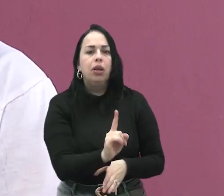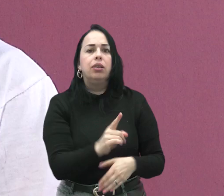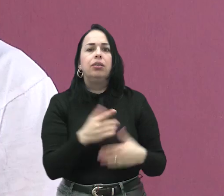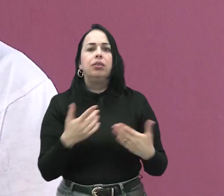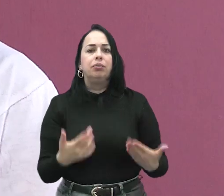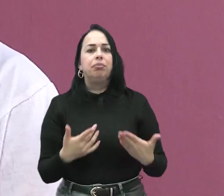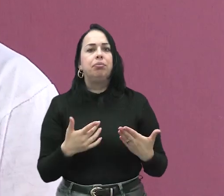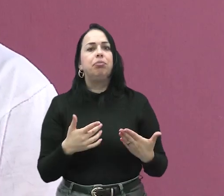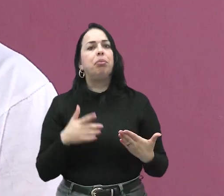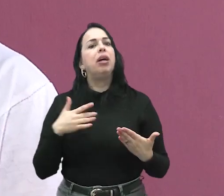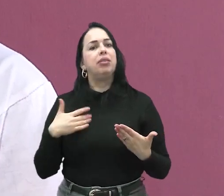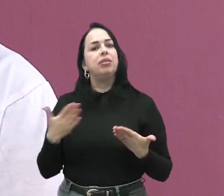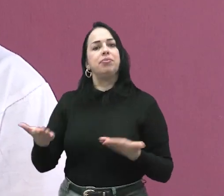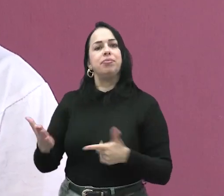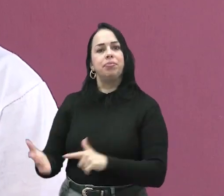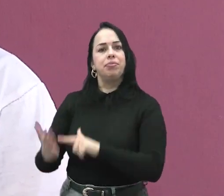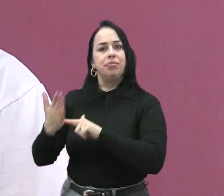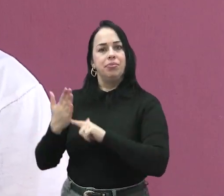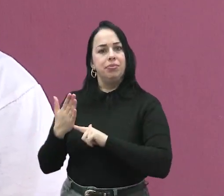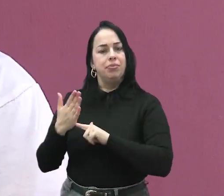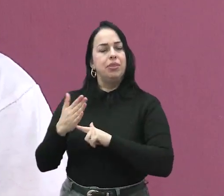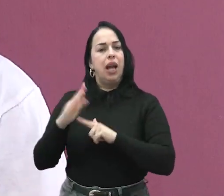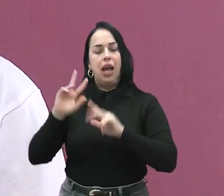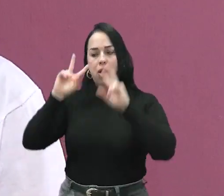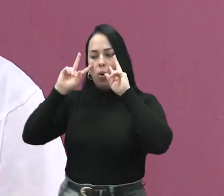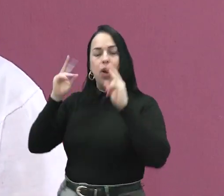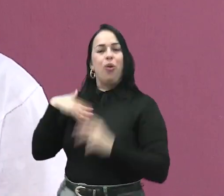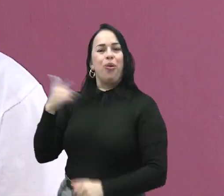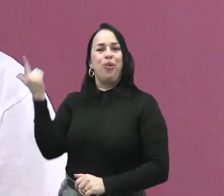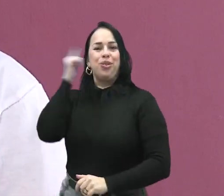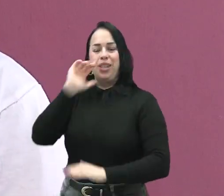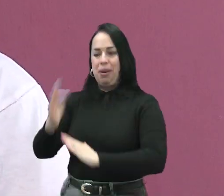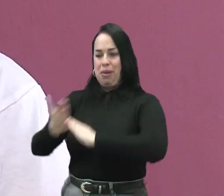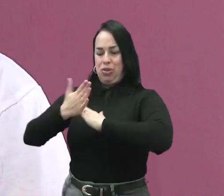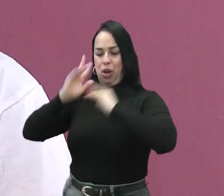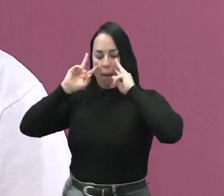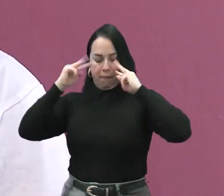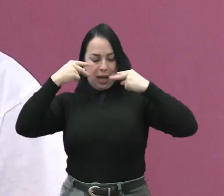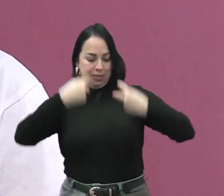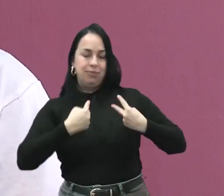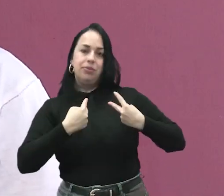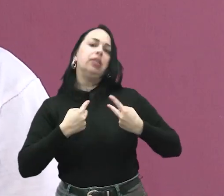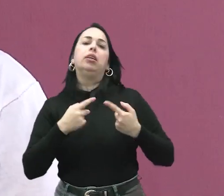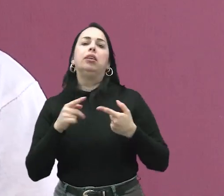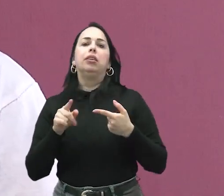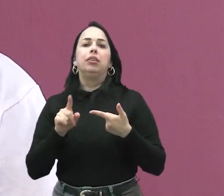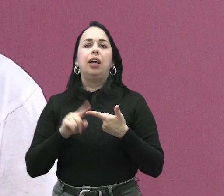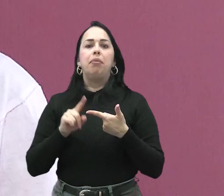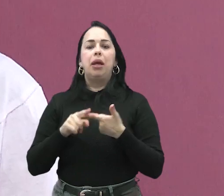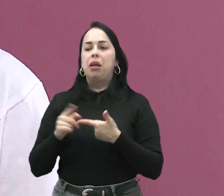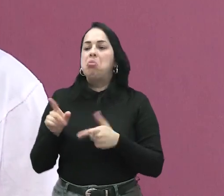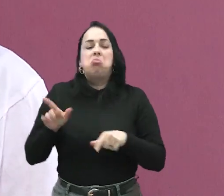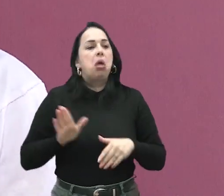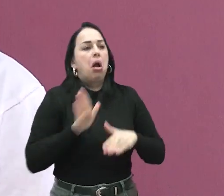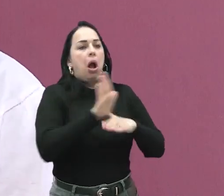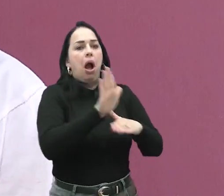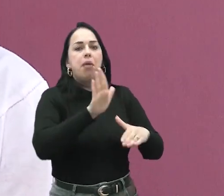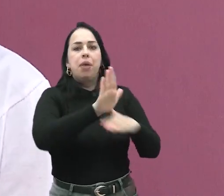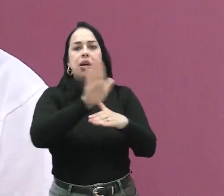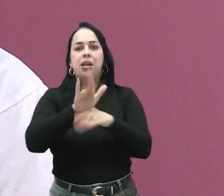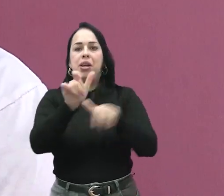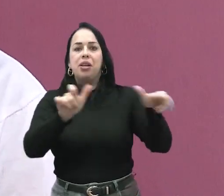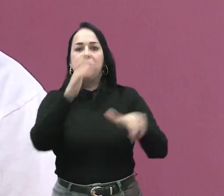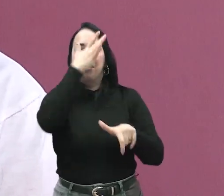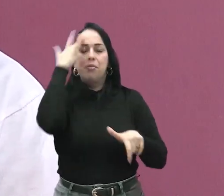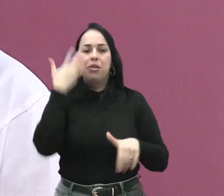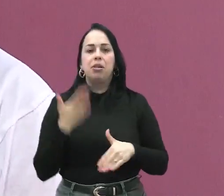mim. Um dos maiores benefícios foi esses, né? Eu passar a me enxergar, a me reconhecer novamente. E os outros é poder ajudar,